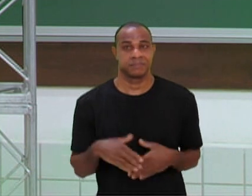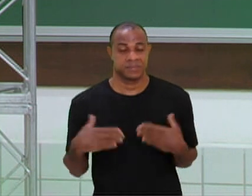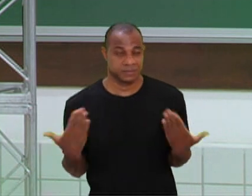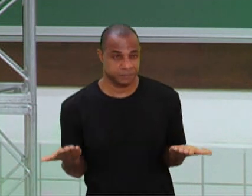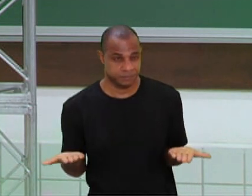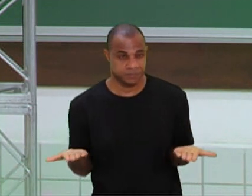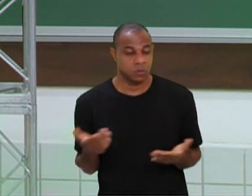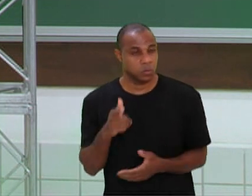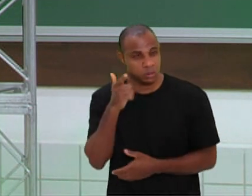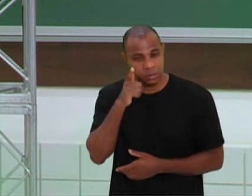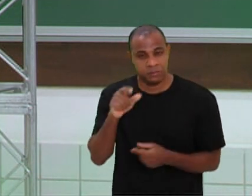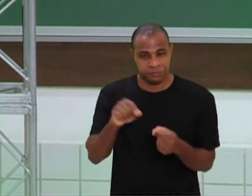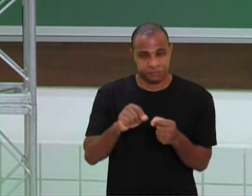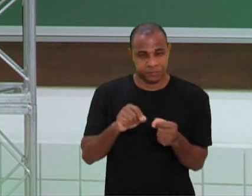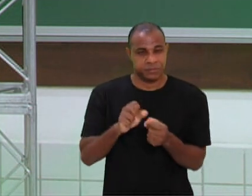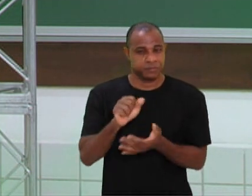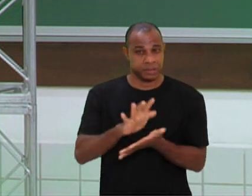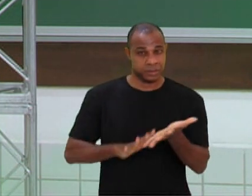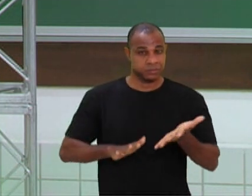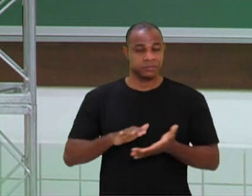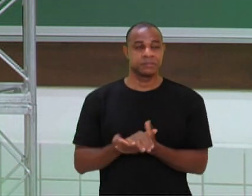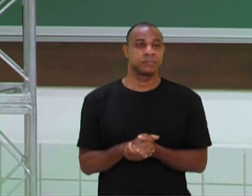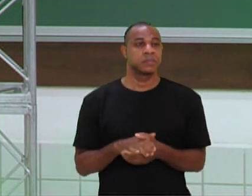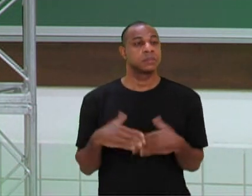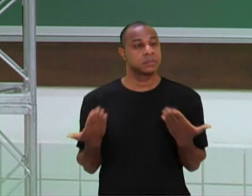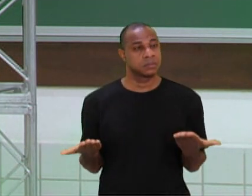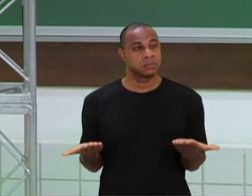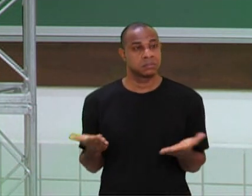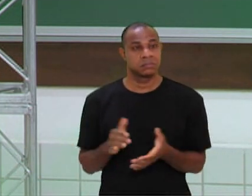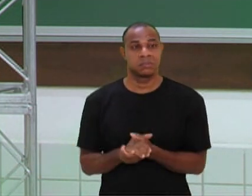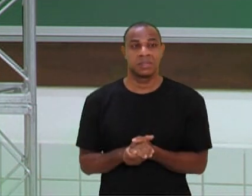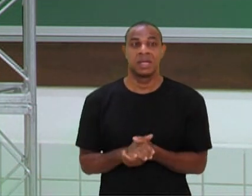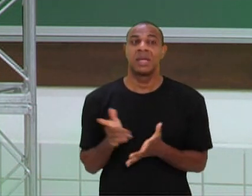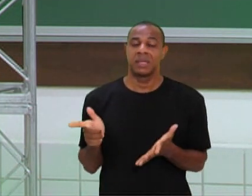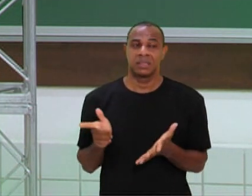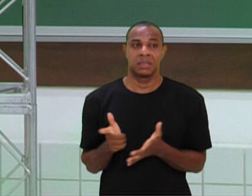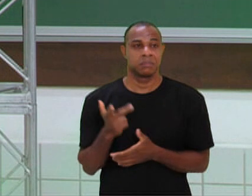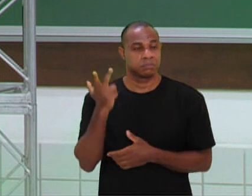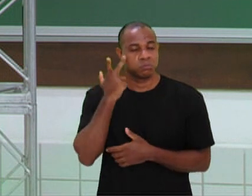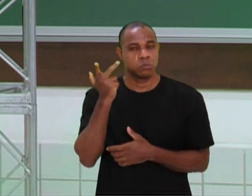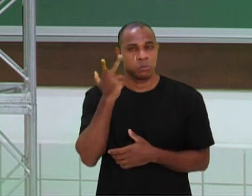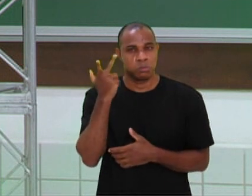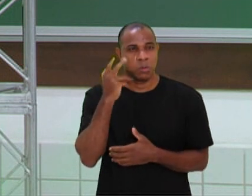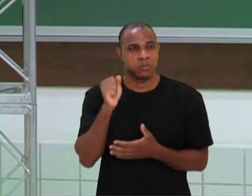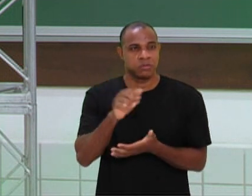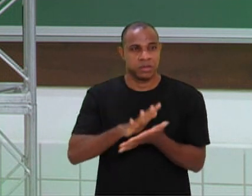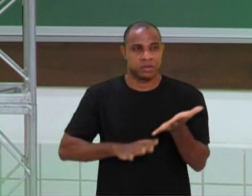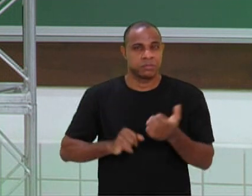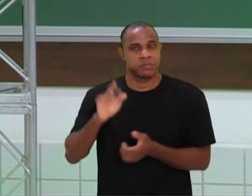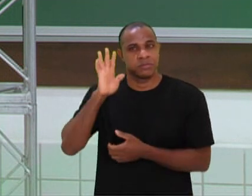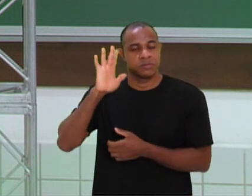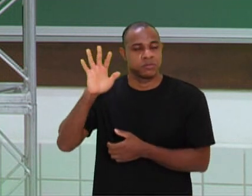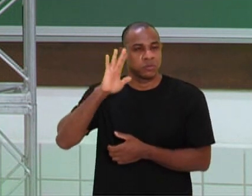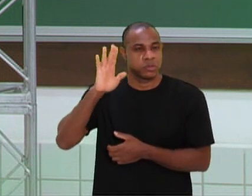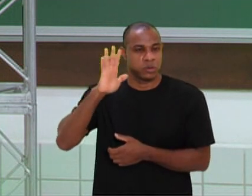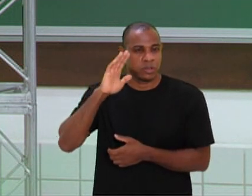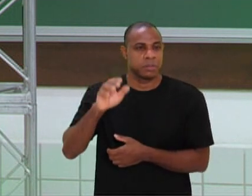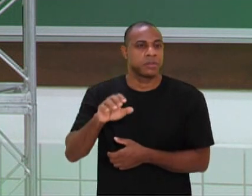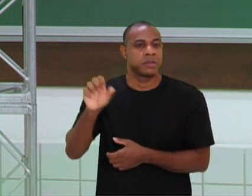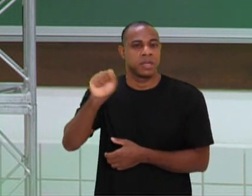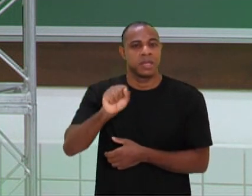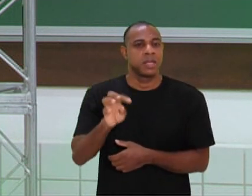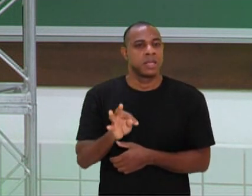E aí, meus queridos, conseguiram resolver o exercício? Cara, esse aqui é um exercício de aplicação clássica da lei do teorema de Stephen,